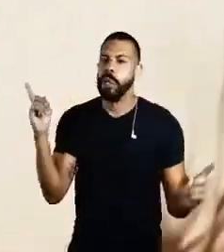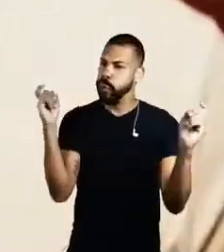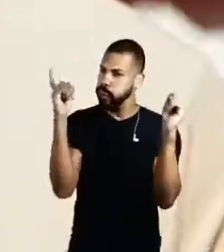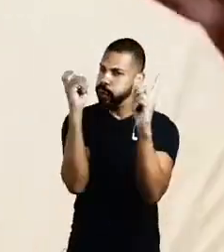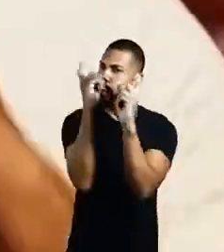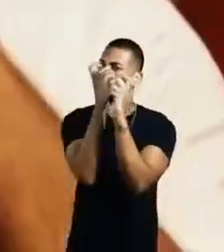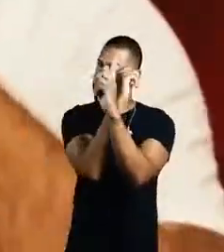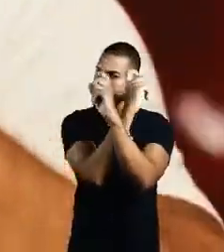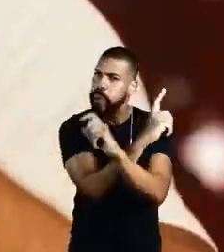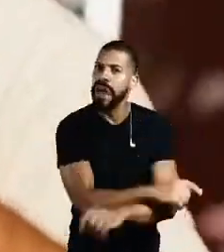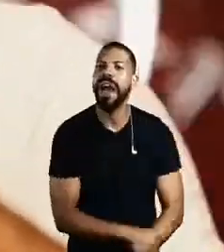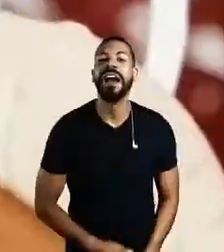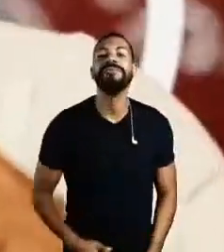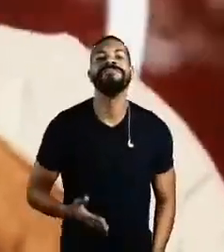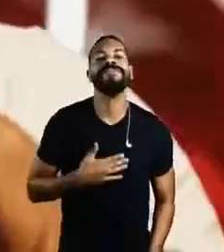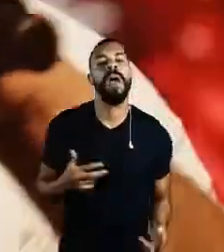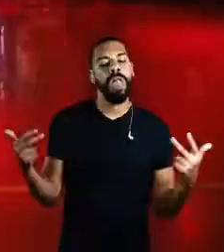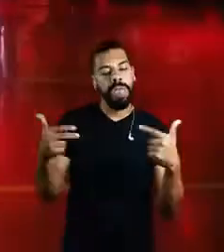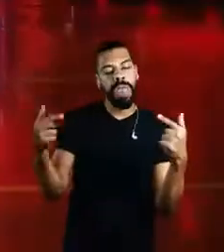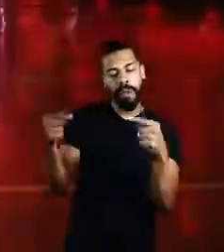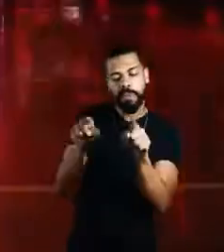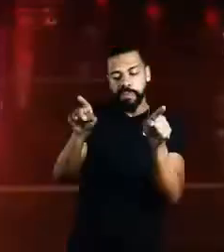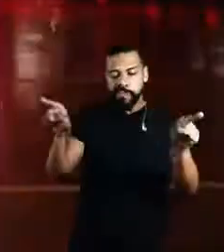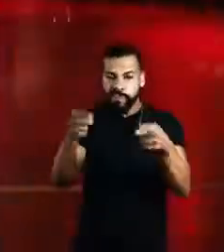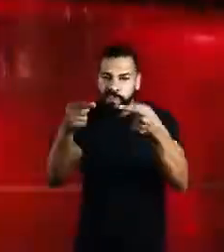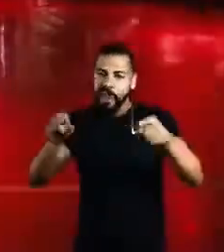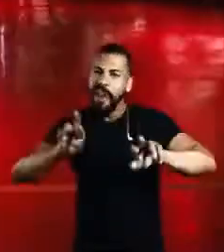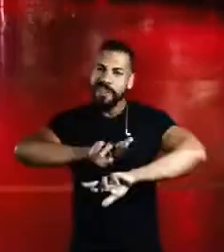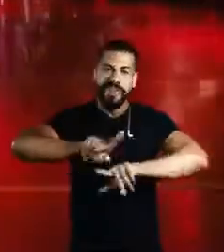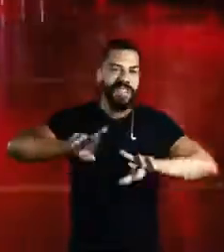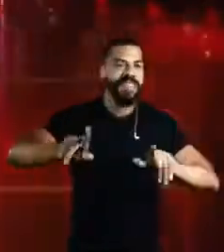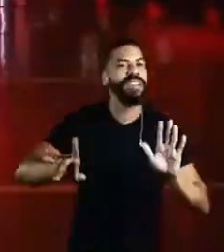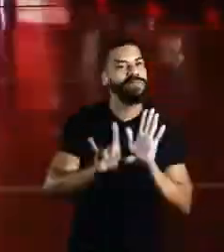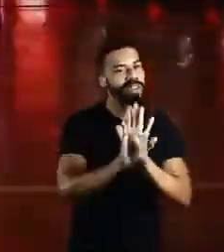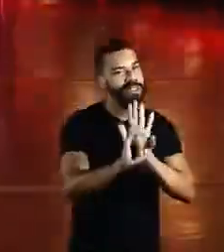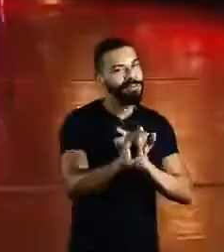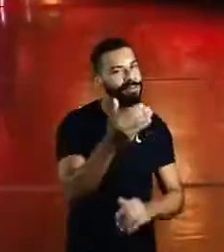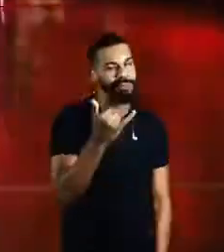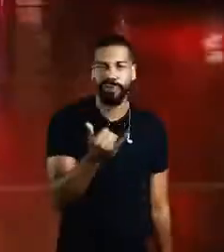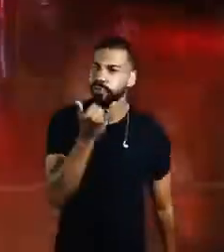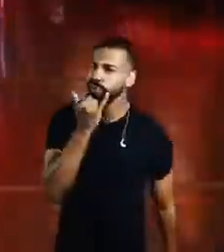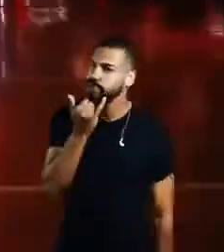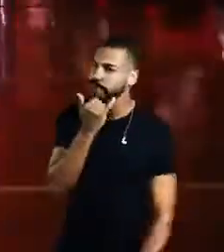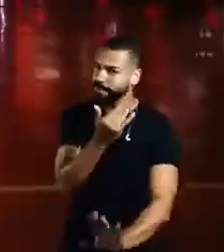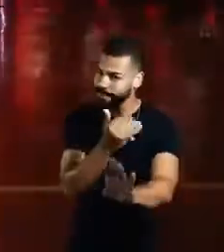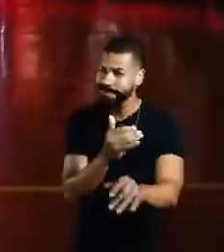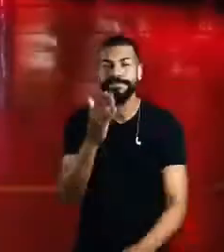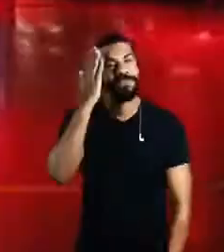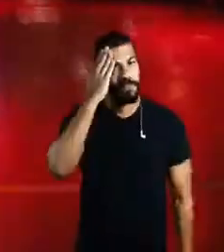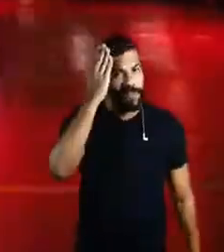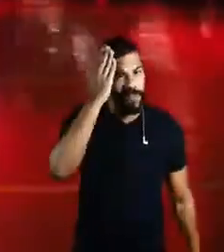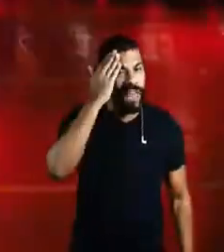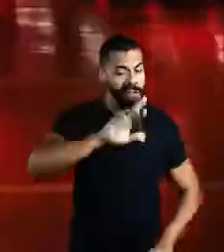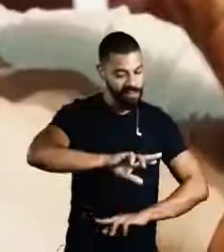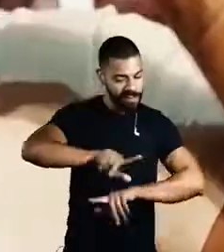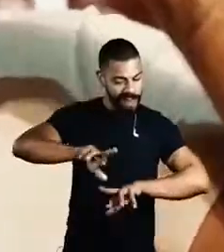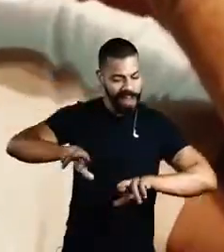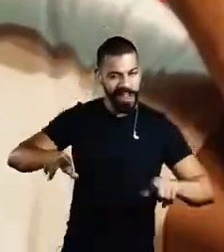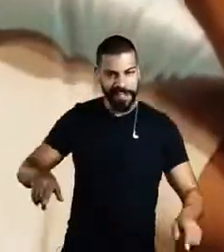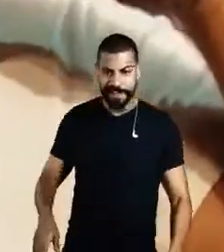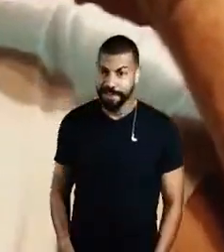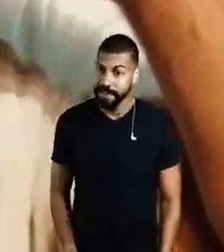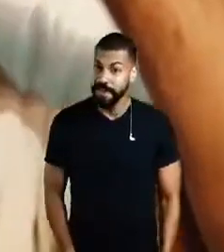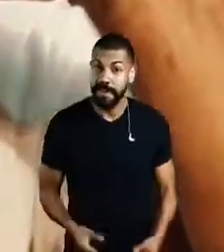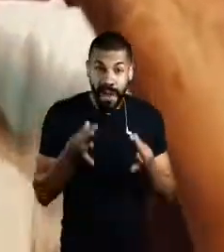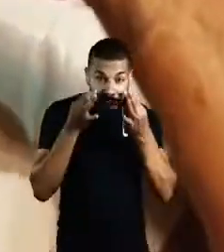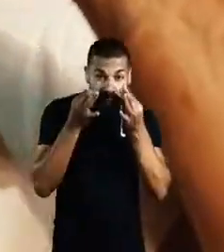rap é fora da lei. Eu sei, desculpe, mas não te enganei. Eu sei, sou capaz de morrer pelo que falei. Aí,